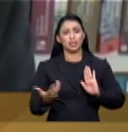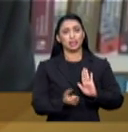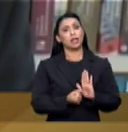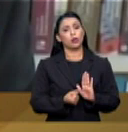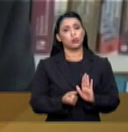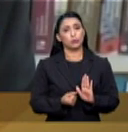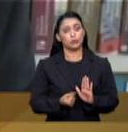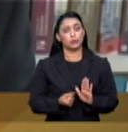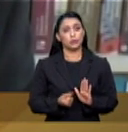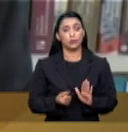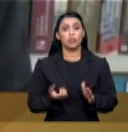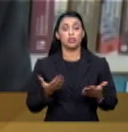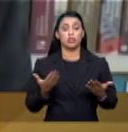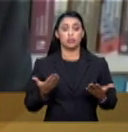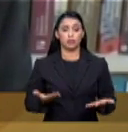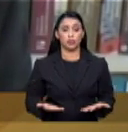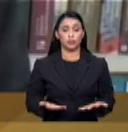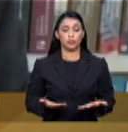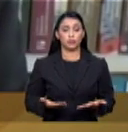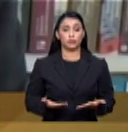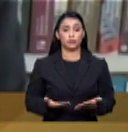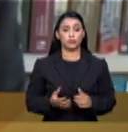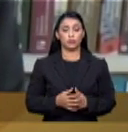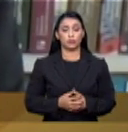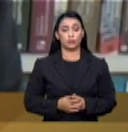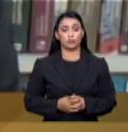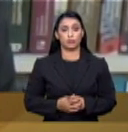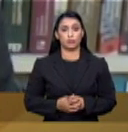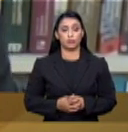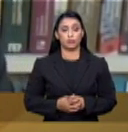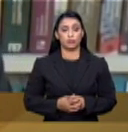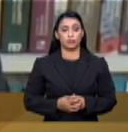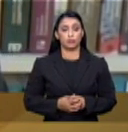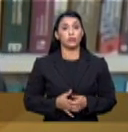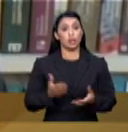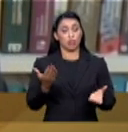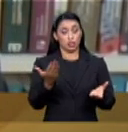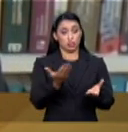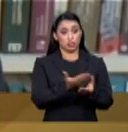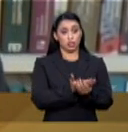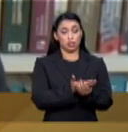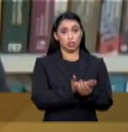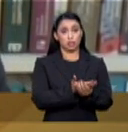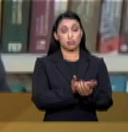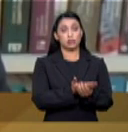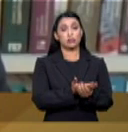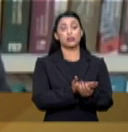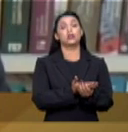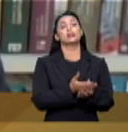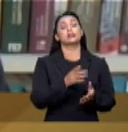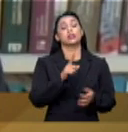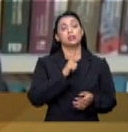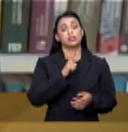pessoa, destinado a tratar as ações de interesse da União.